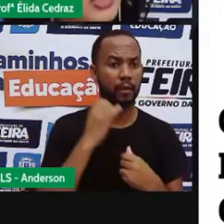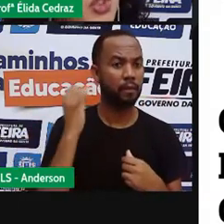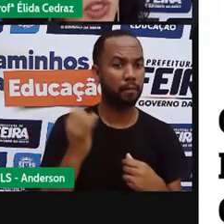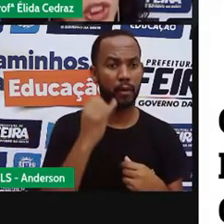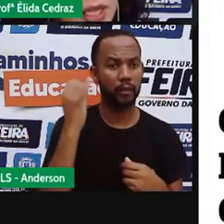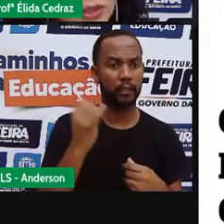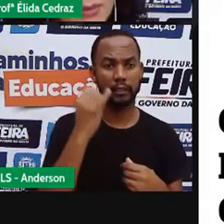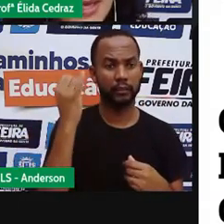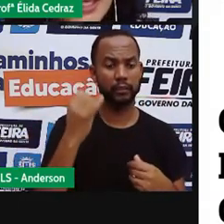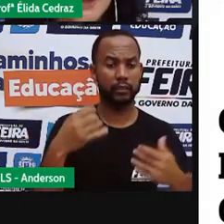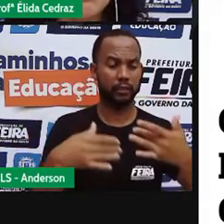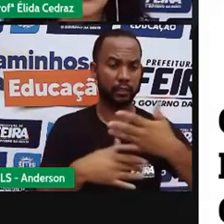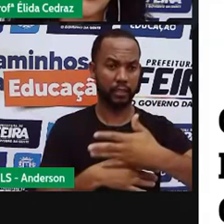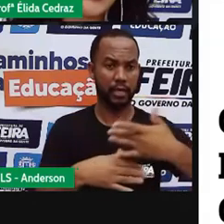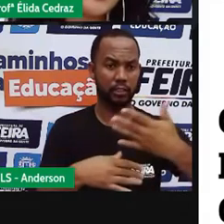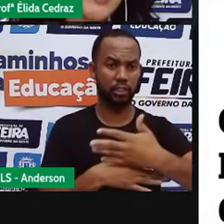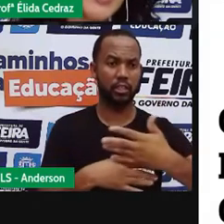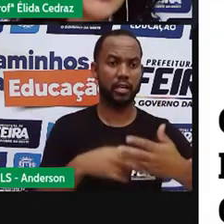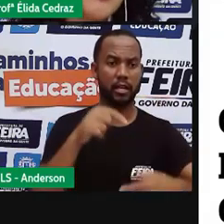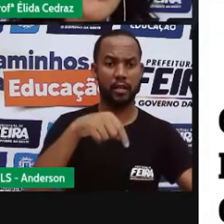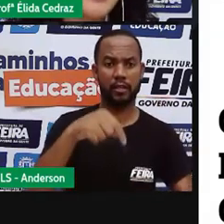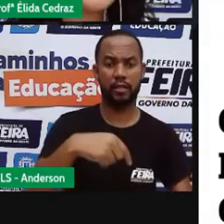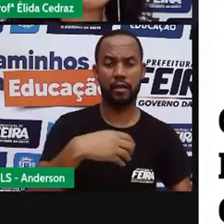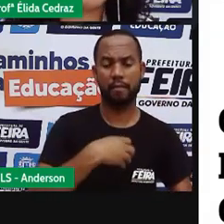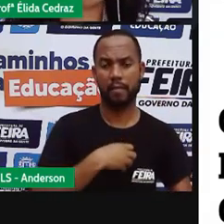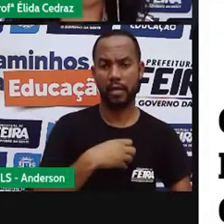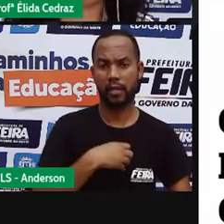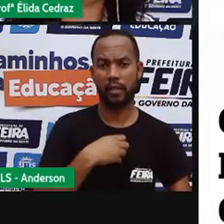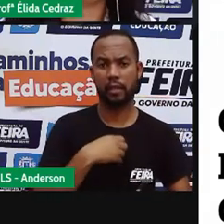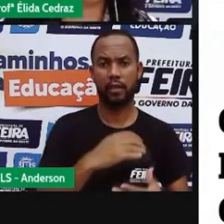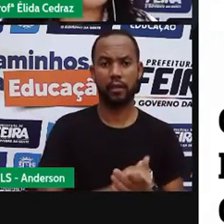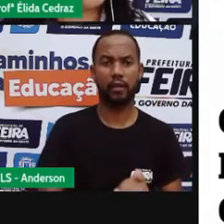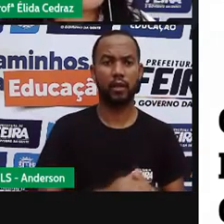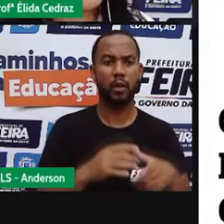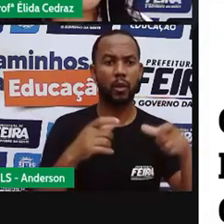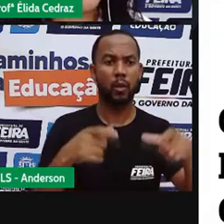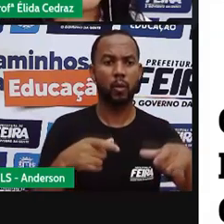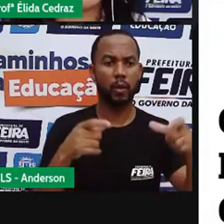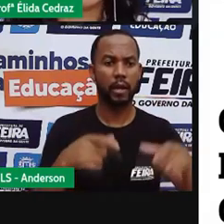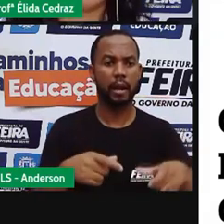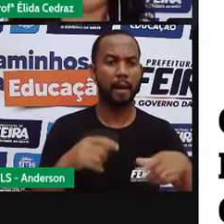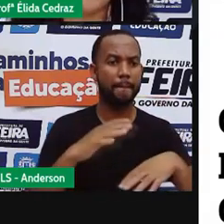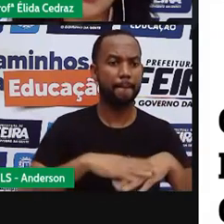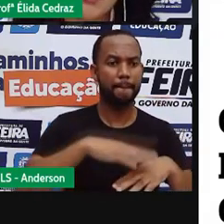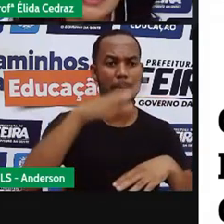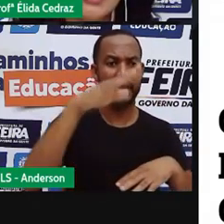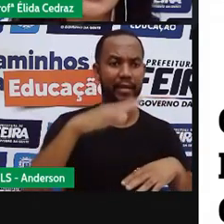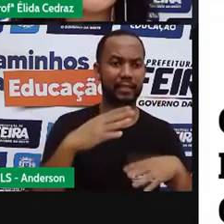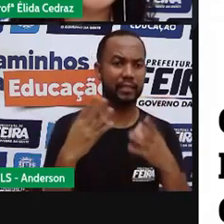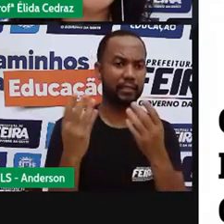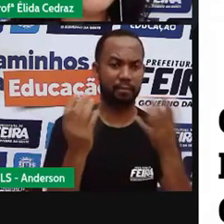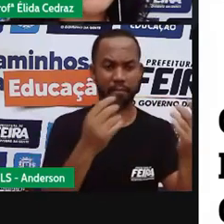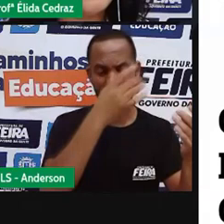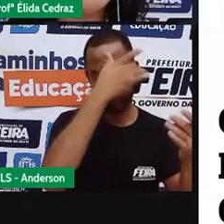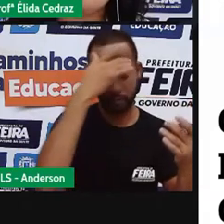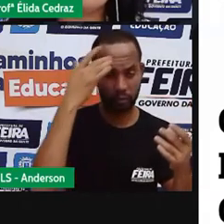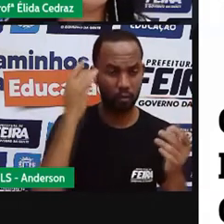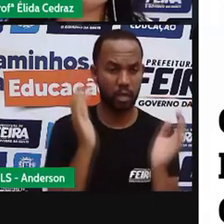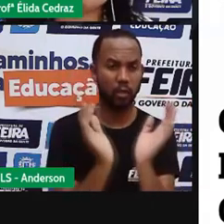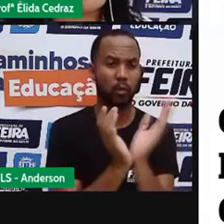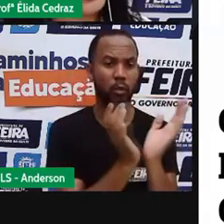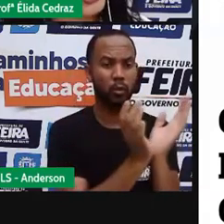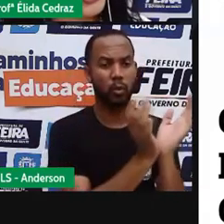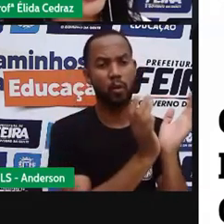principais cidades do estado da Bahia. Os bairros mais populosos da nossa cidade são Tomba, Campo